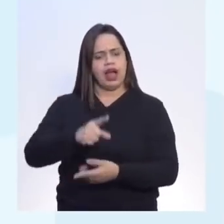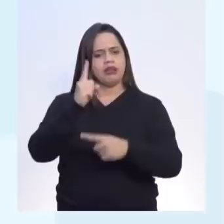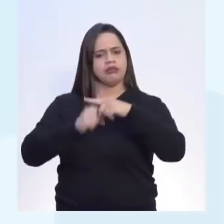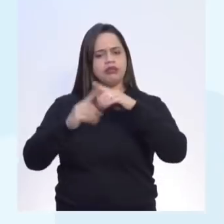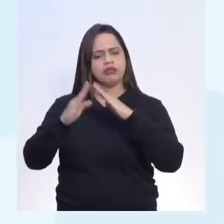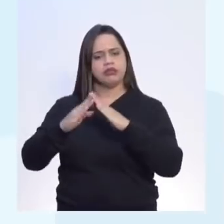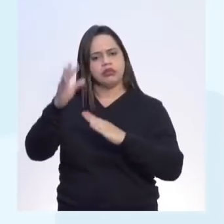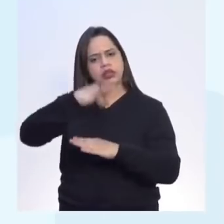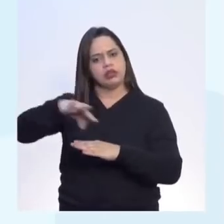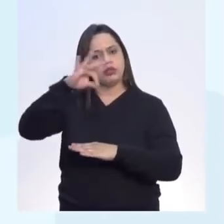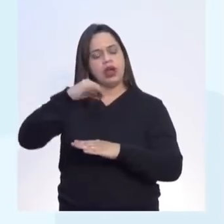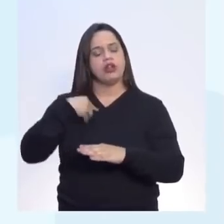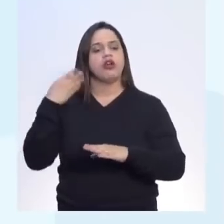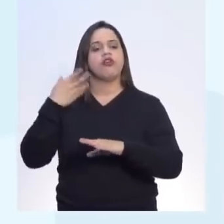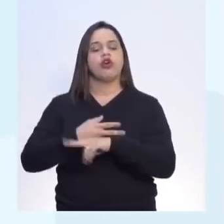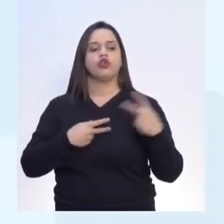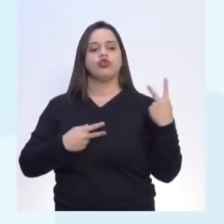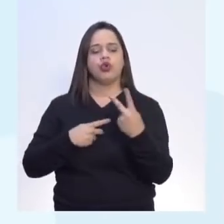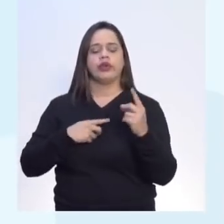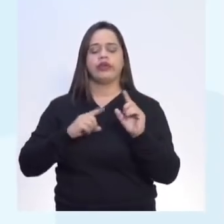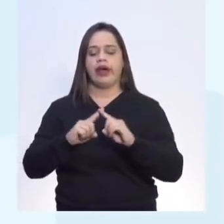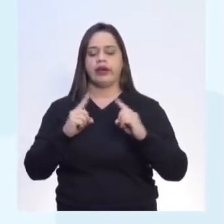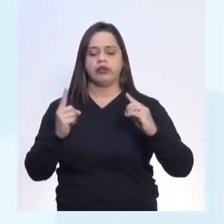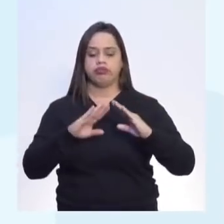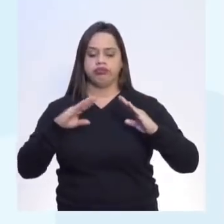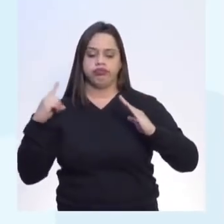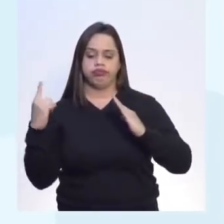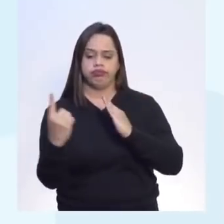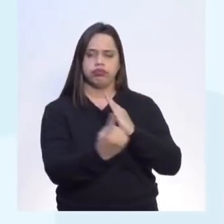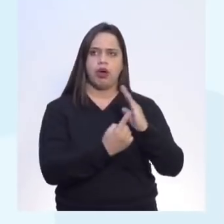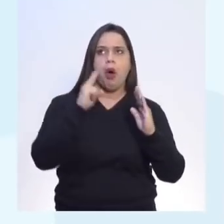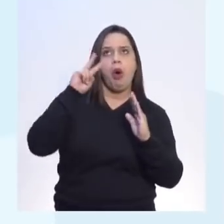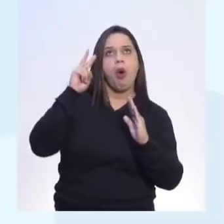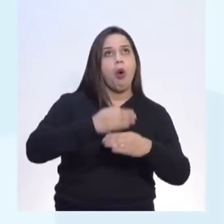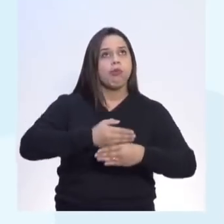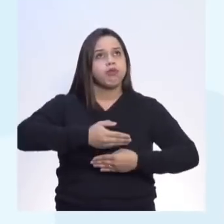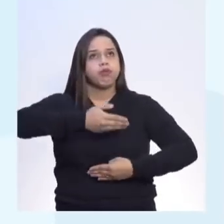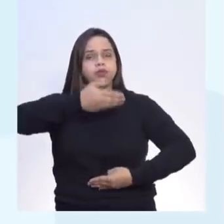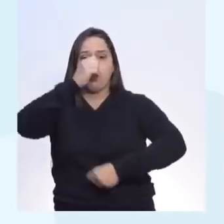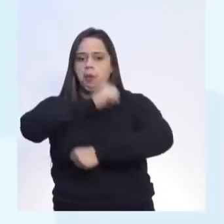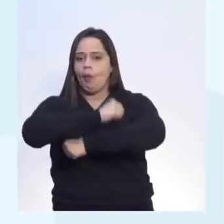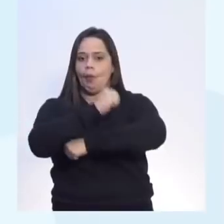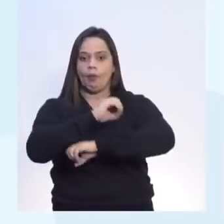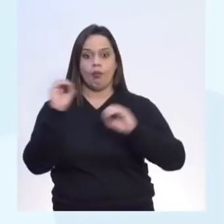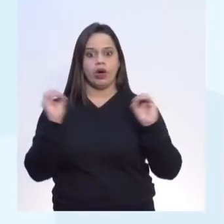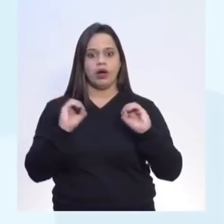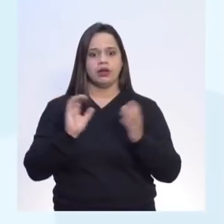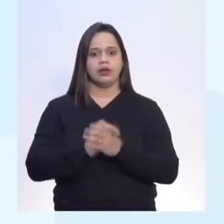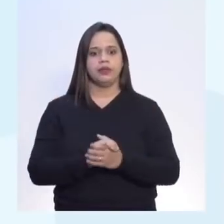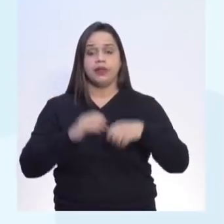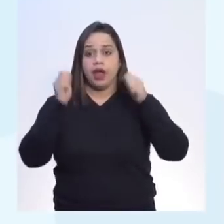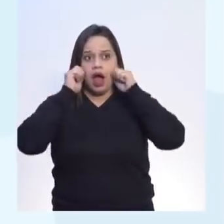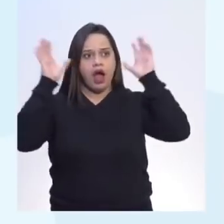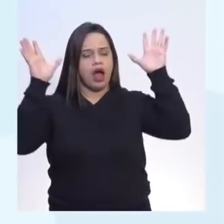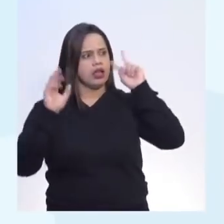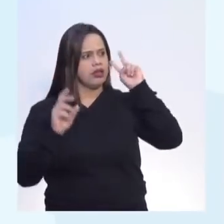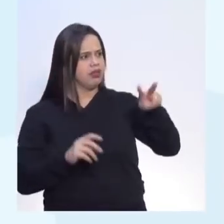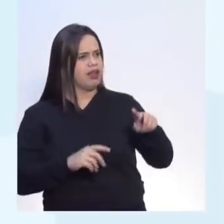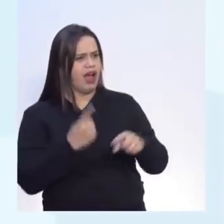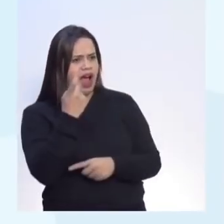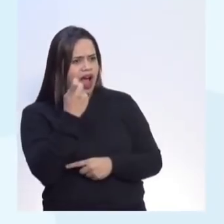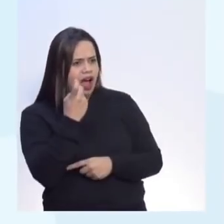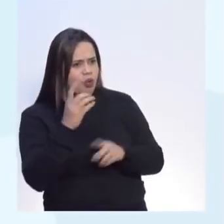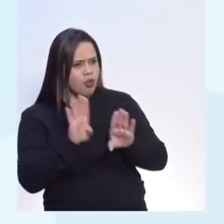lá e deram várias voltas em redor, paredes altas, sem janelas. Emília, a única abertura é a porta